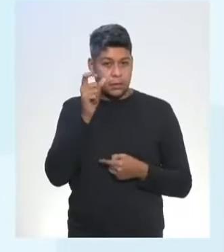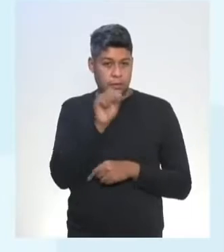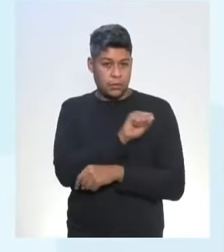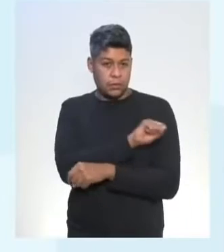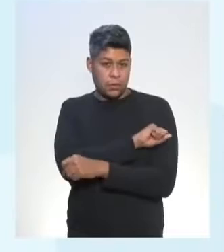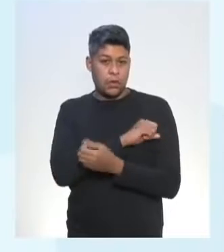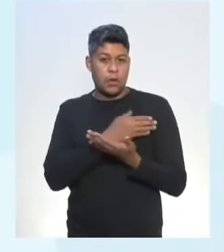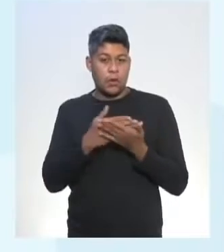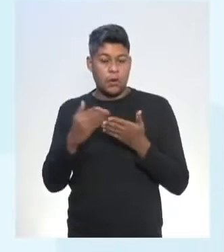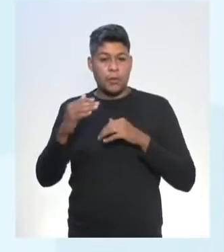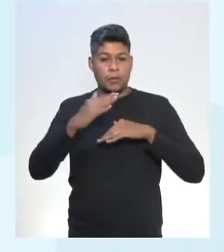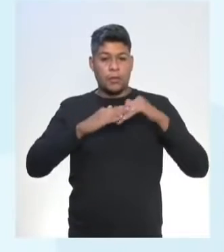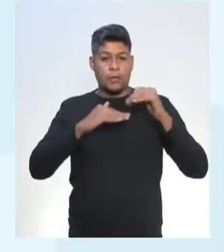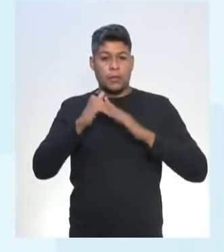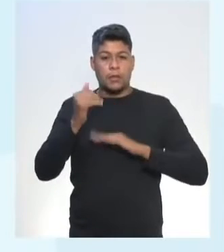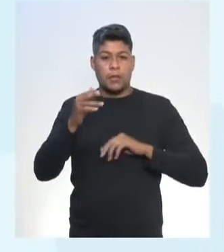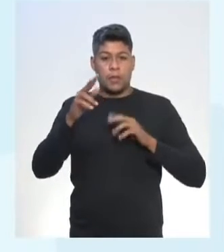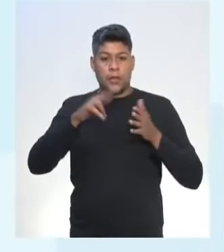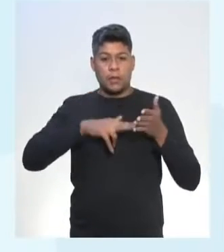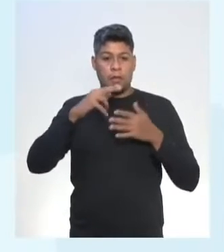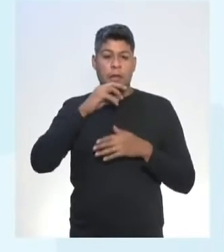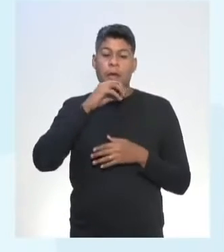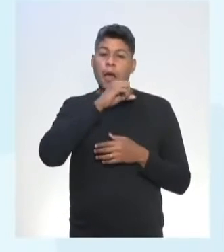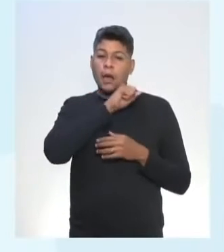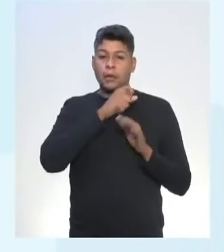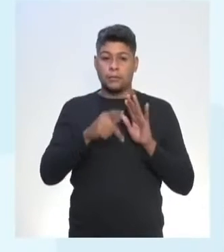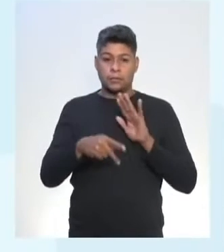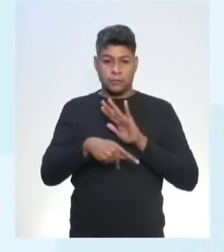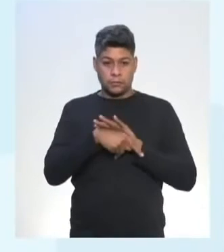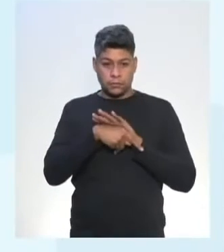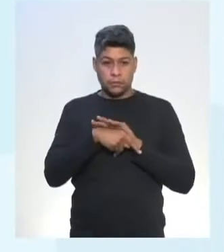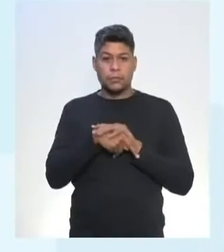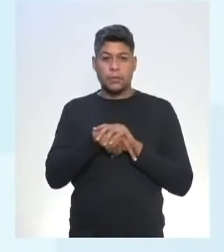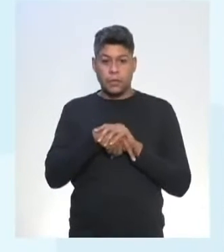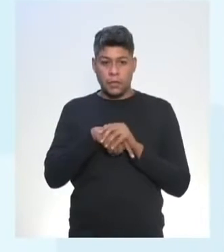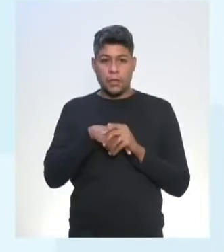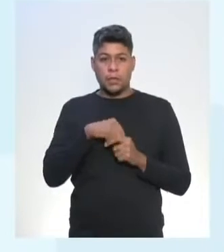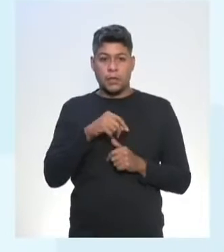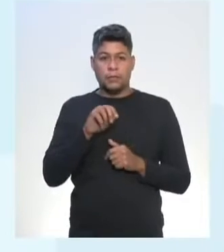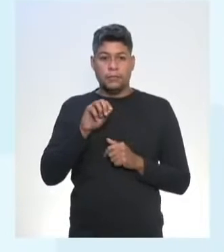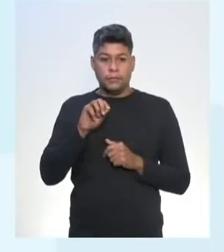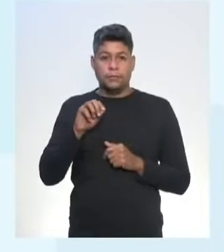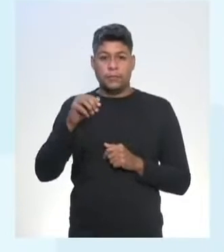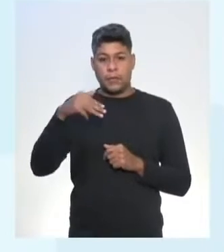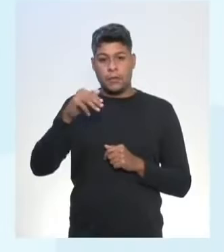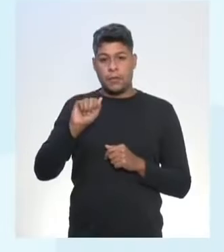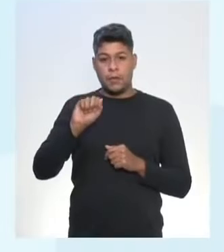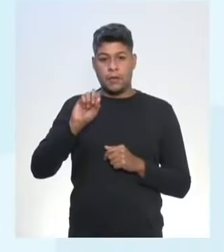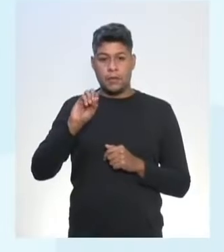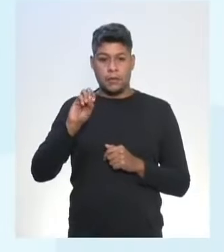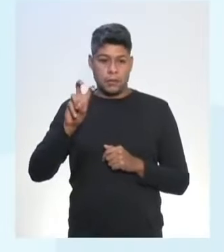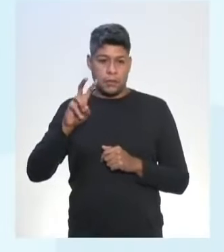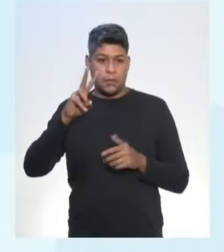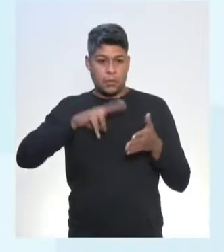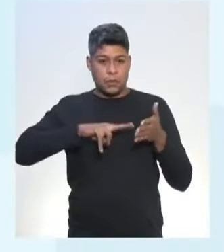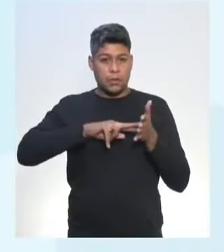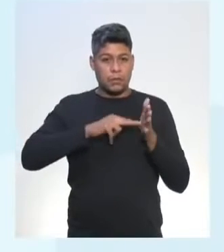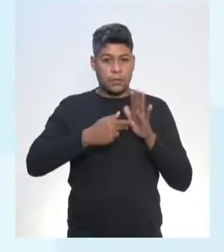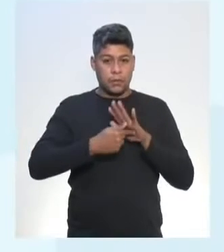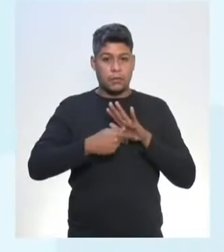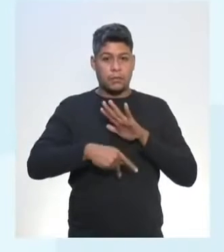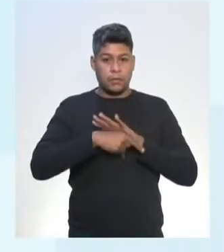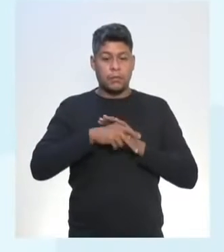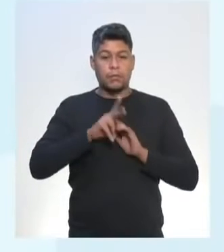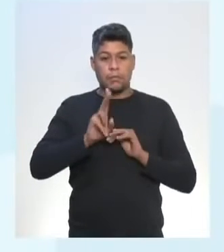vou começar com habilidade vamos fazer a leitura rapidinha dela ef07 ma05 ler interpretar e resolver